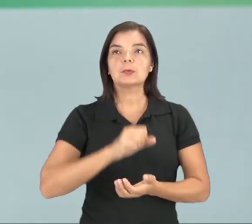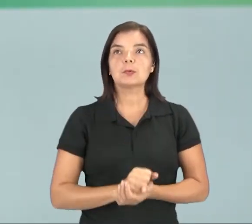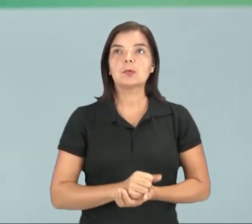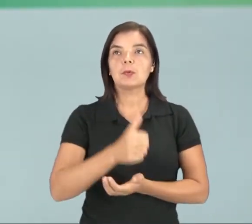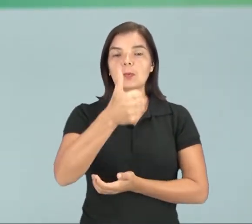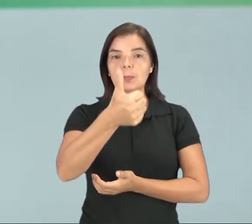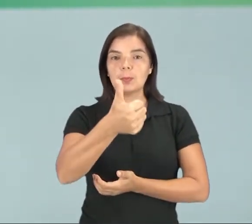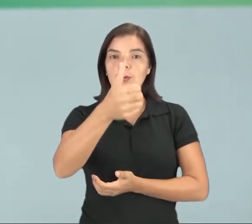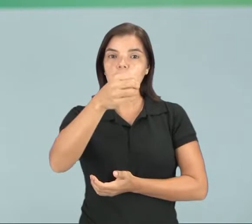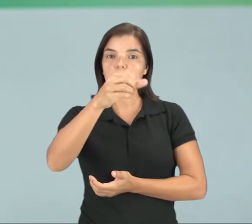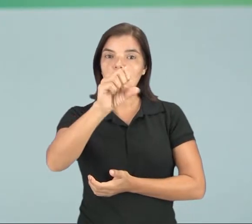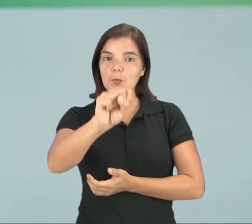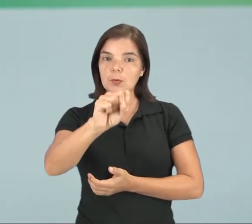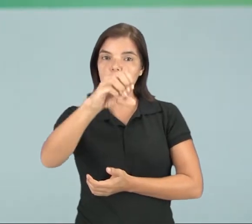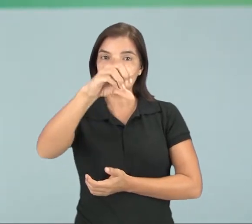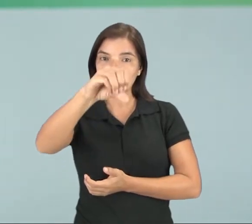em